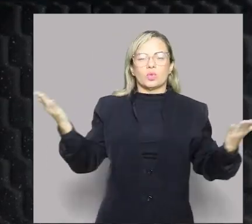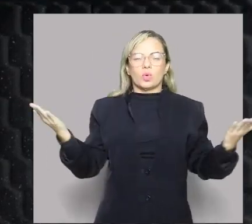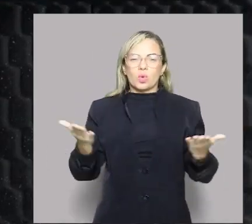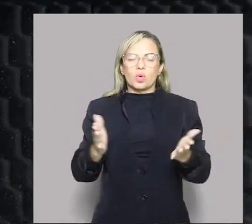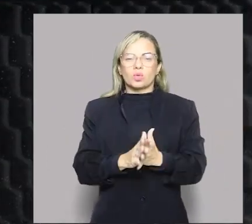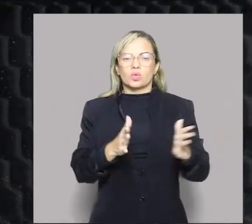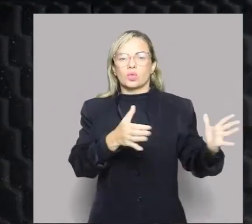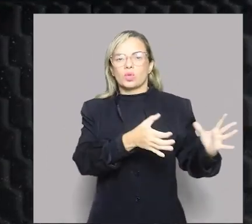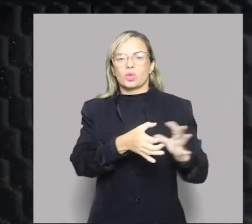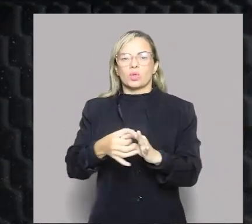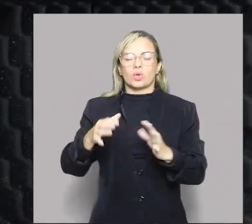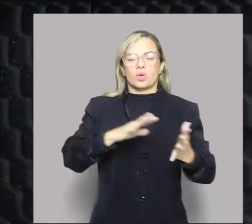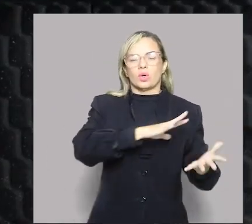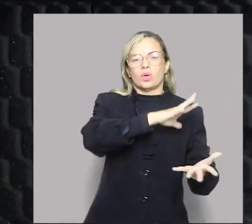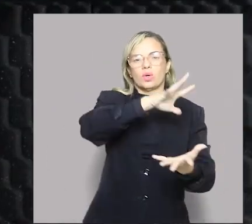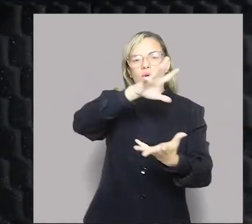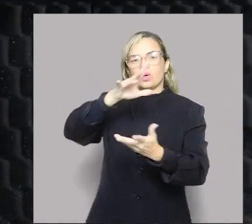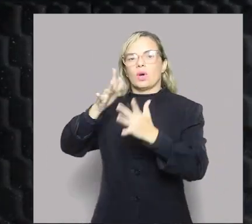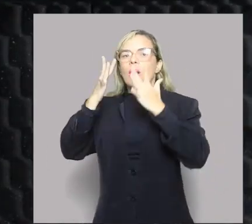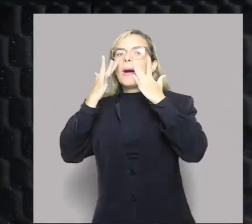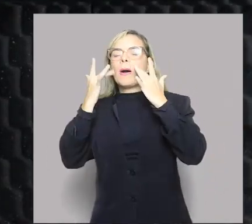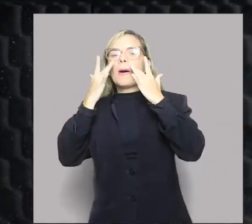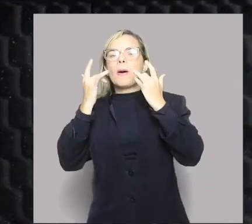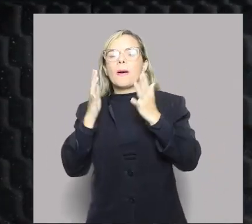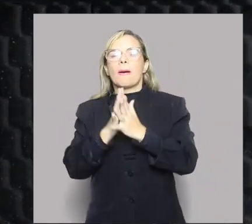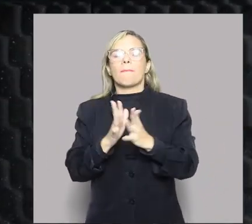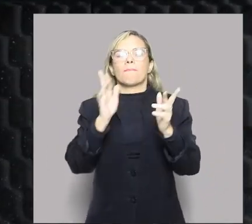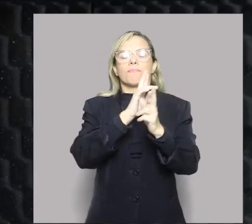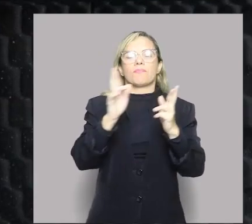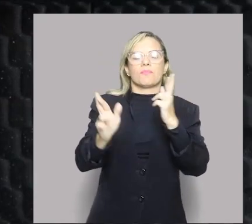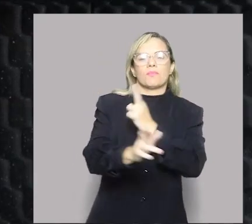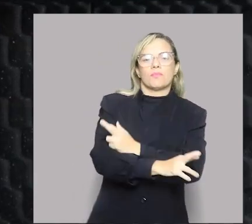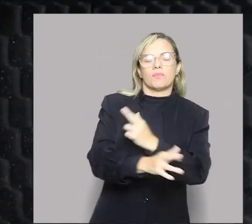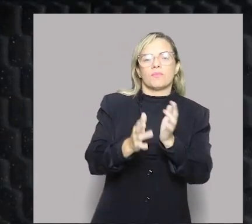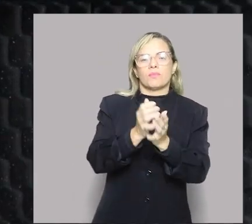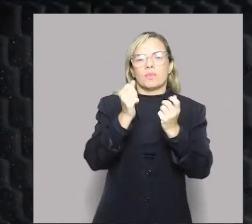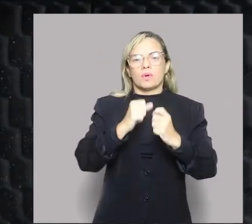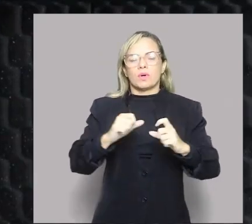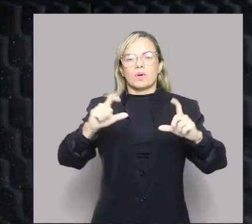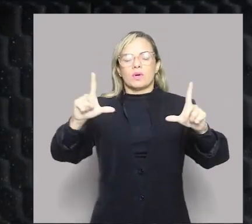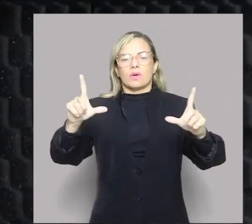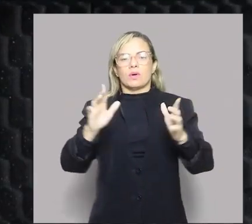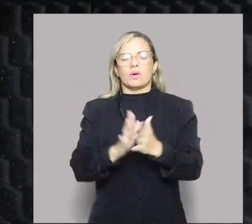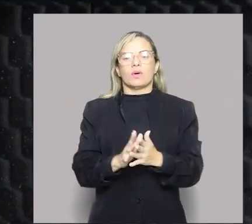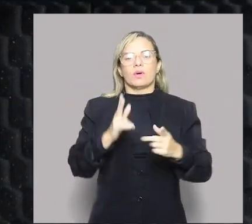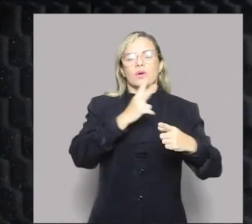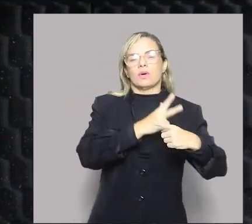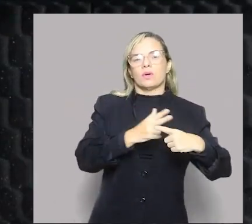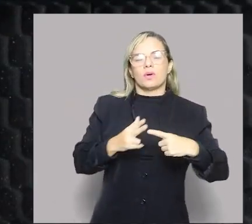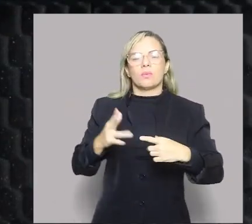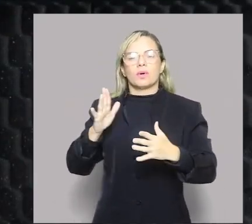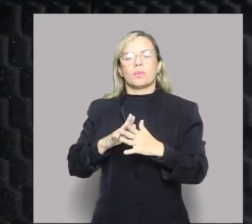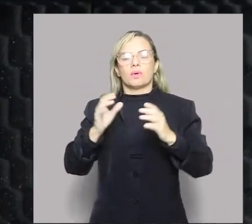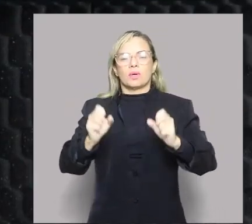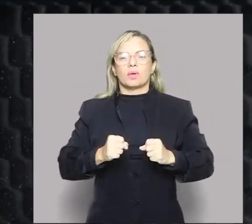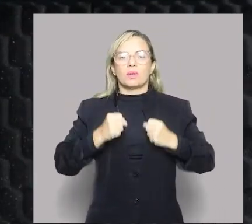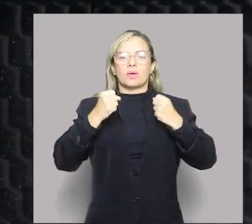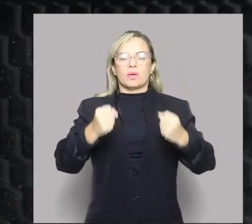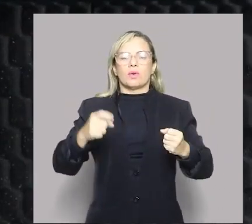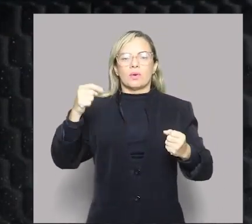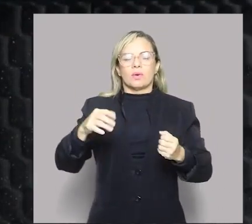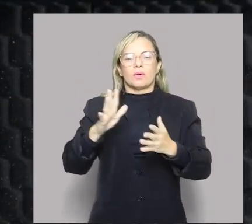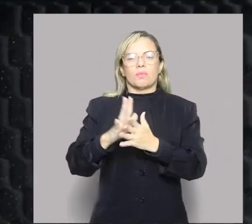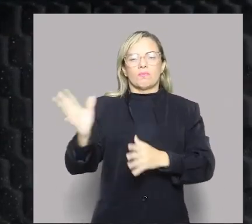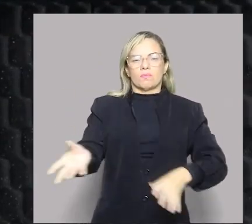inclusive referências ligadas à arte, telas, séries. Então, todo o conhecimento que você pode adquirir e